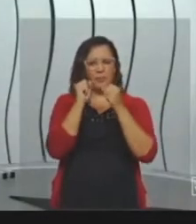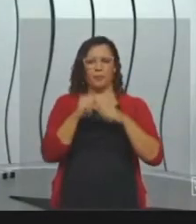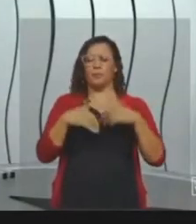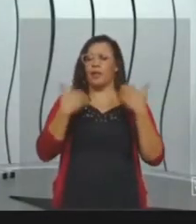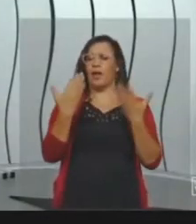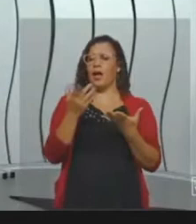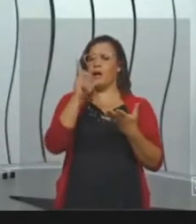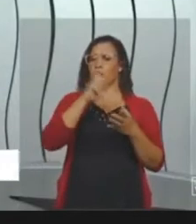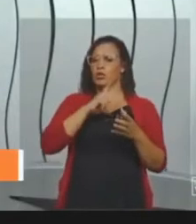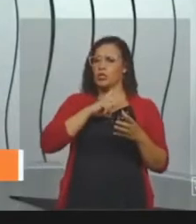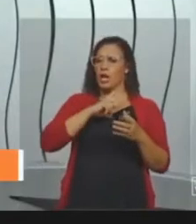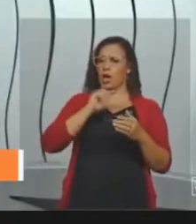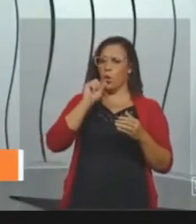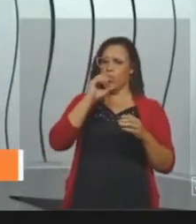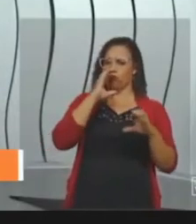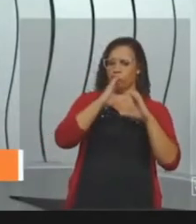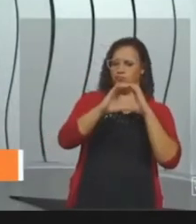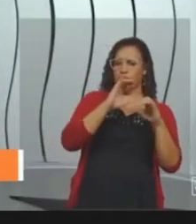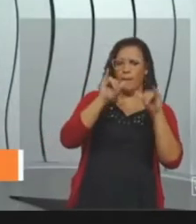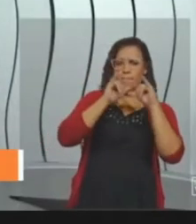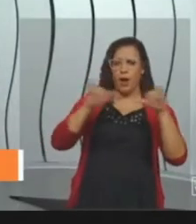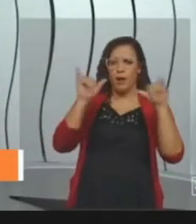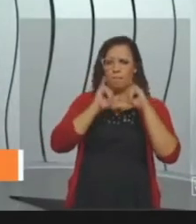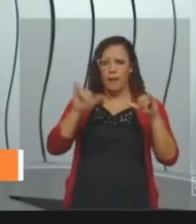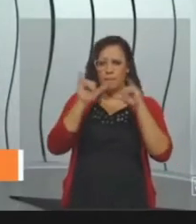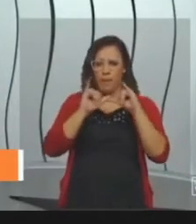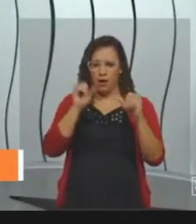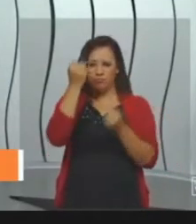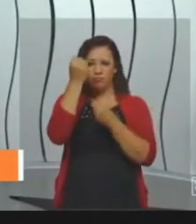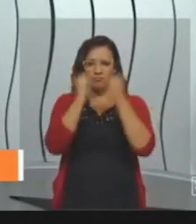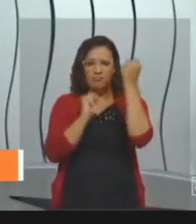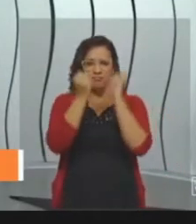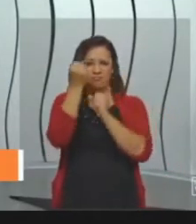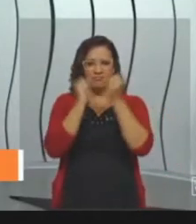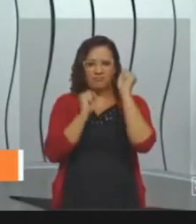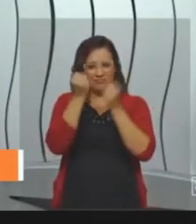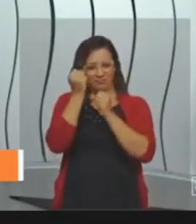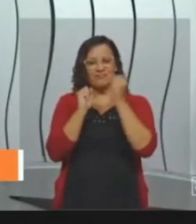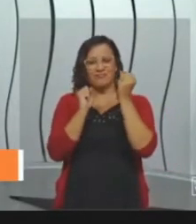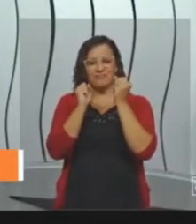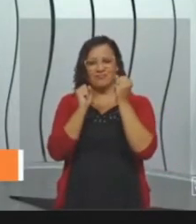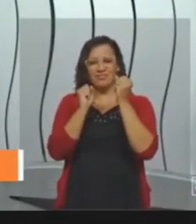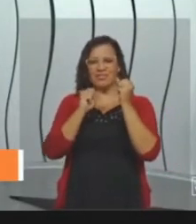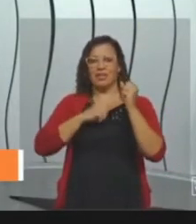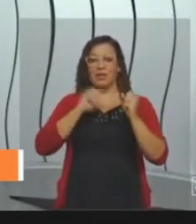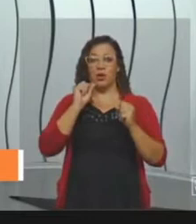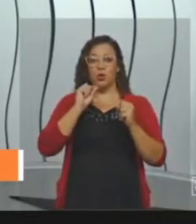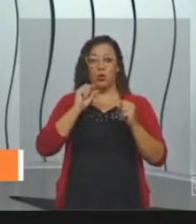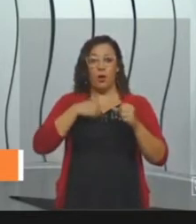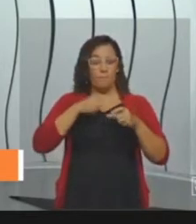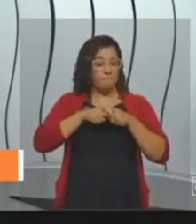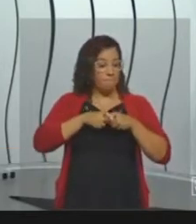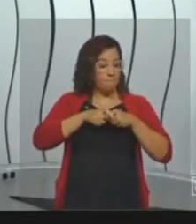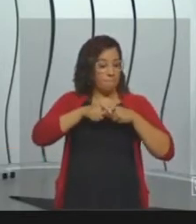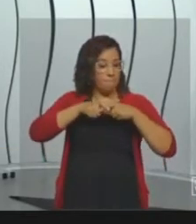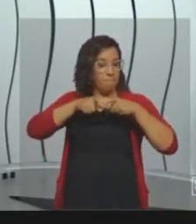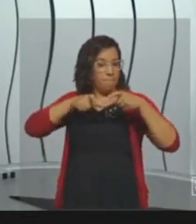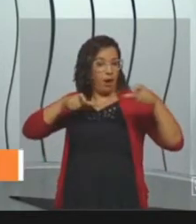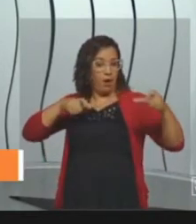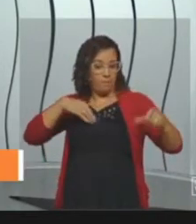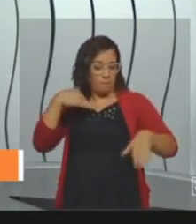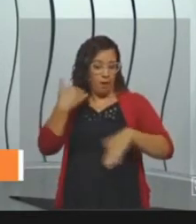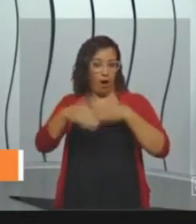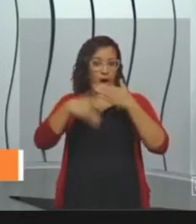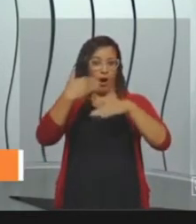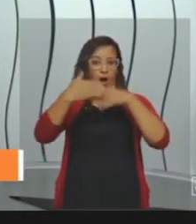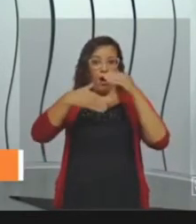informação, a comunicação na indústria tornou os processos muito rápidos e a transferência